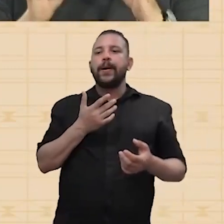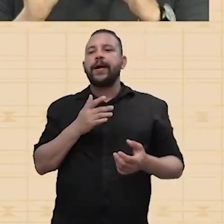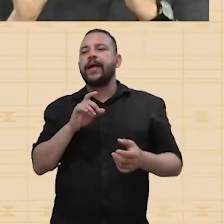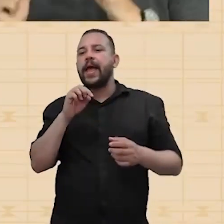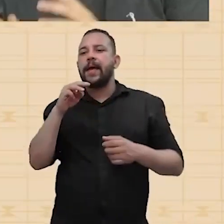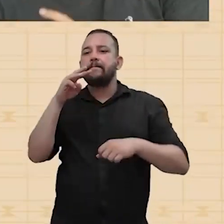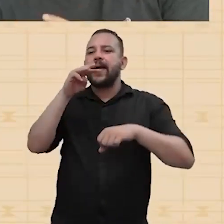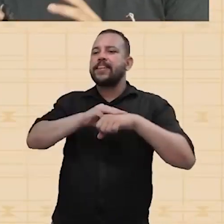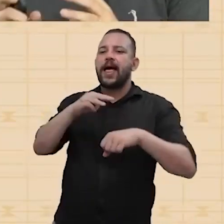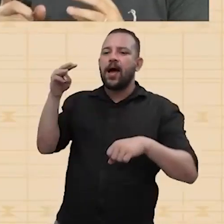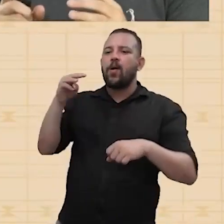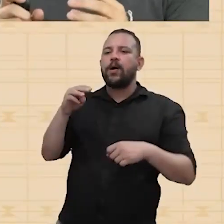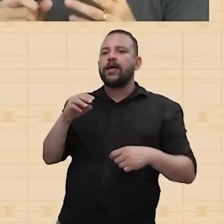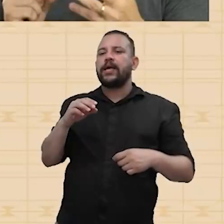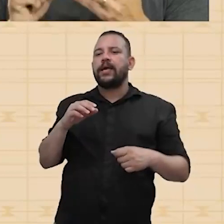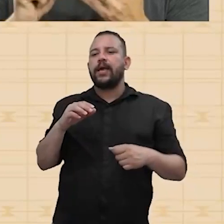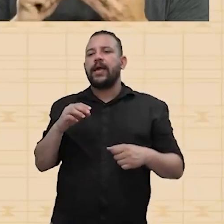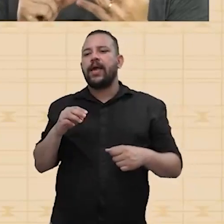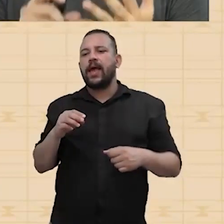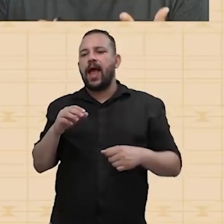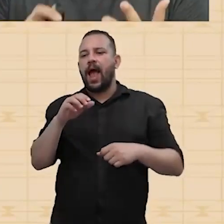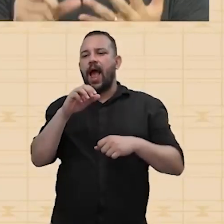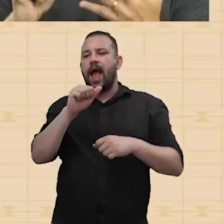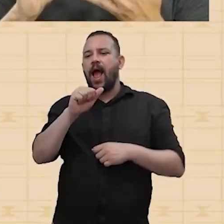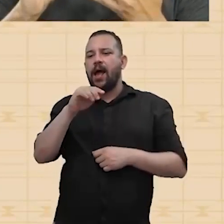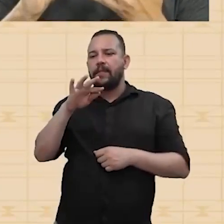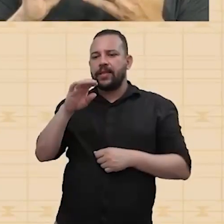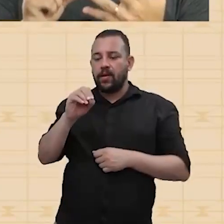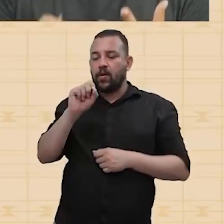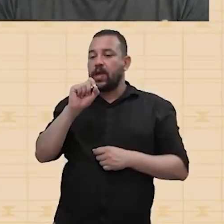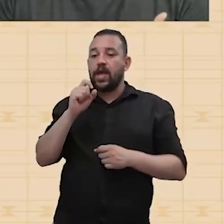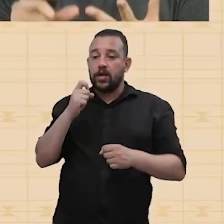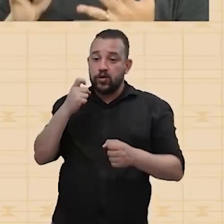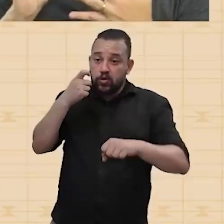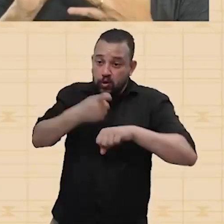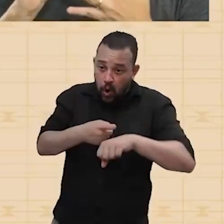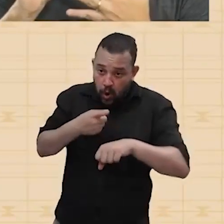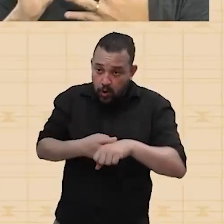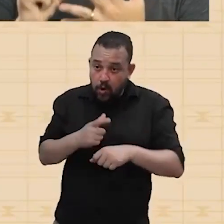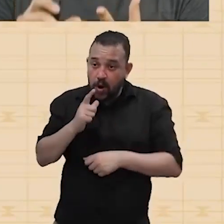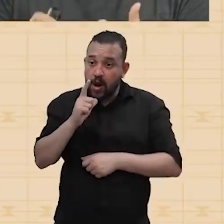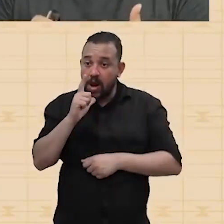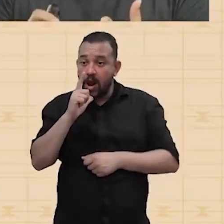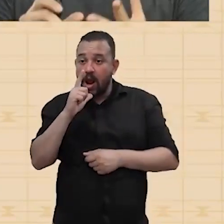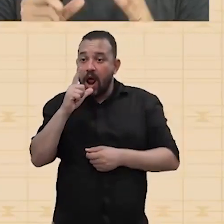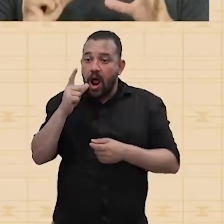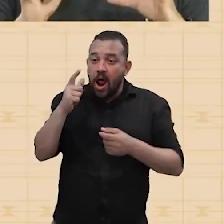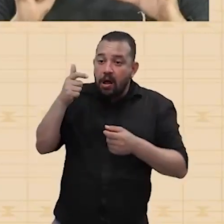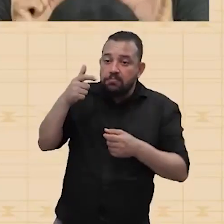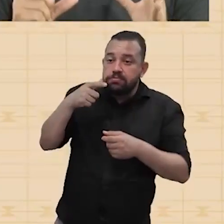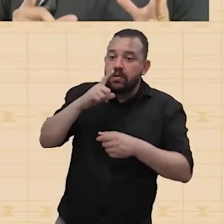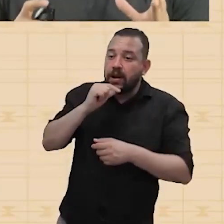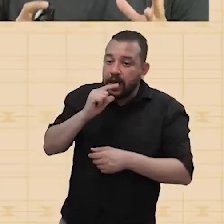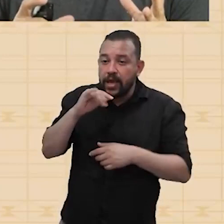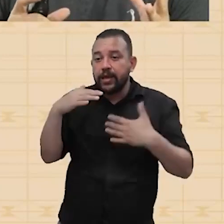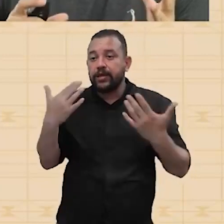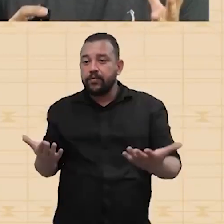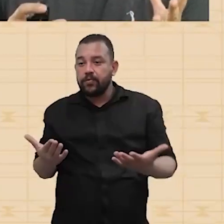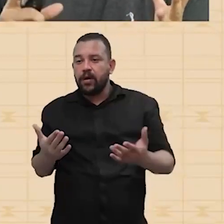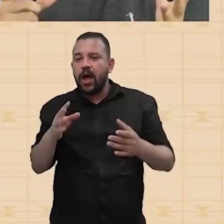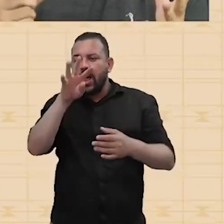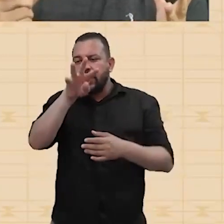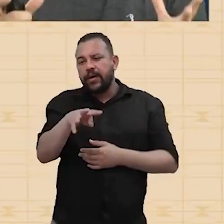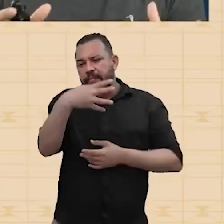quem é ametal, quem está no estado sólido, quem está no estado líquido, quem está no estado gasoso. A tabela ela é